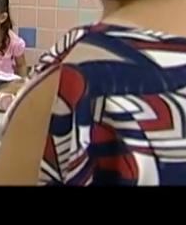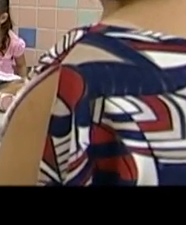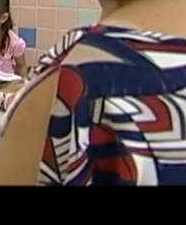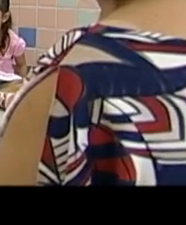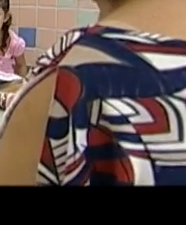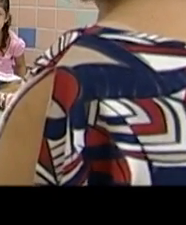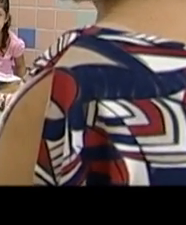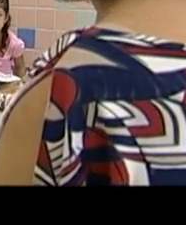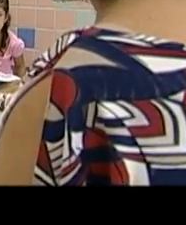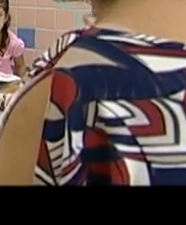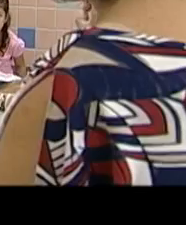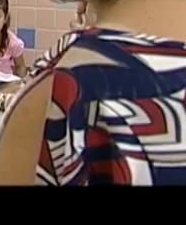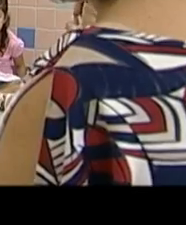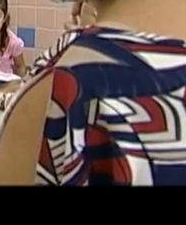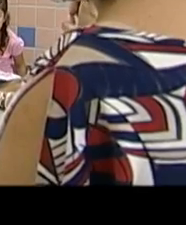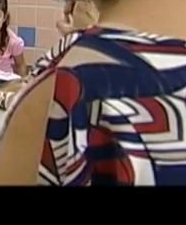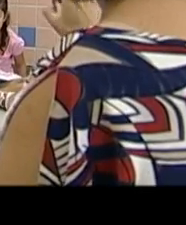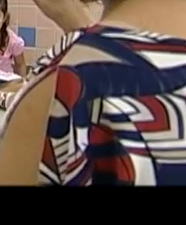D E